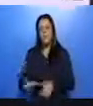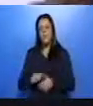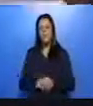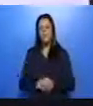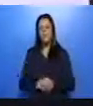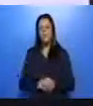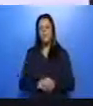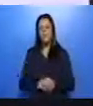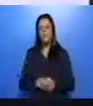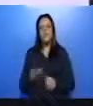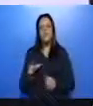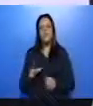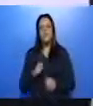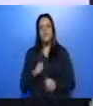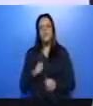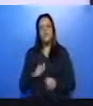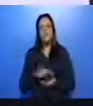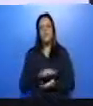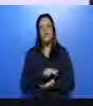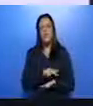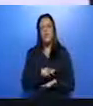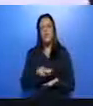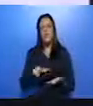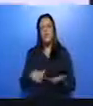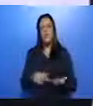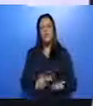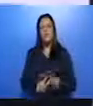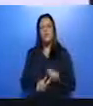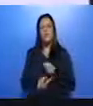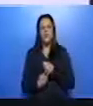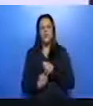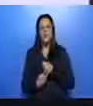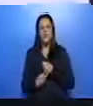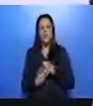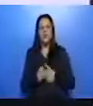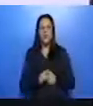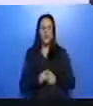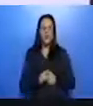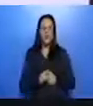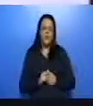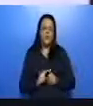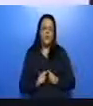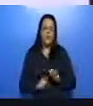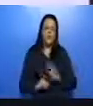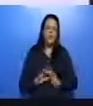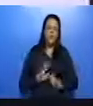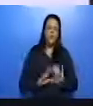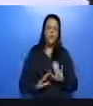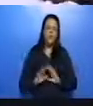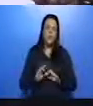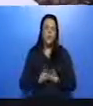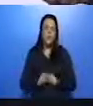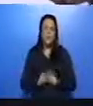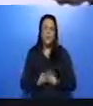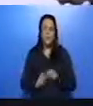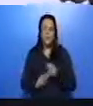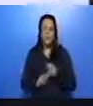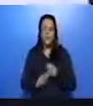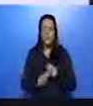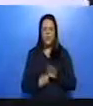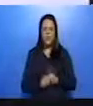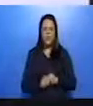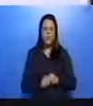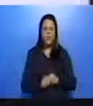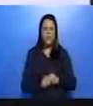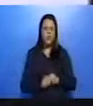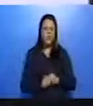Lembram? Até explicava que o virar e o andar tem que ter um pouco de cuidado, porque pode também ter uma função de ação, de ser um verbo